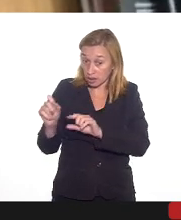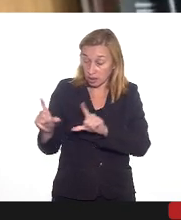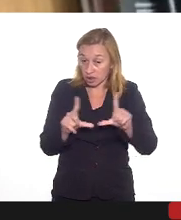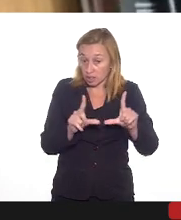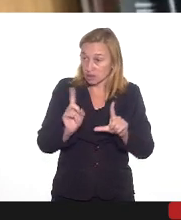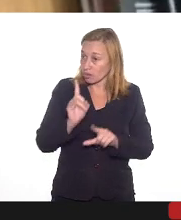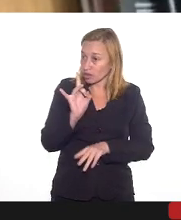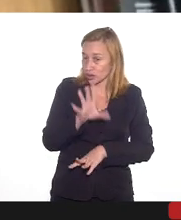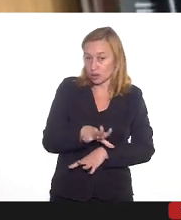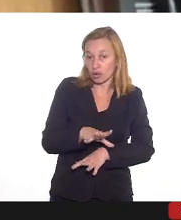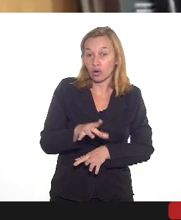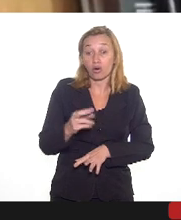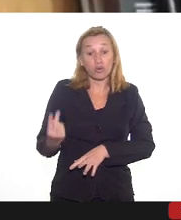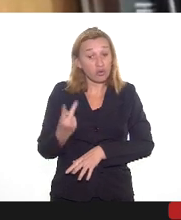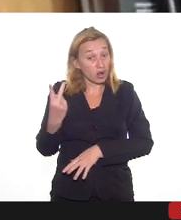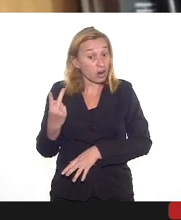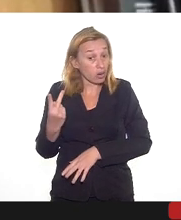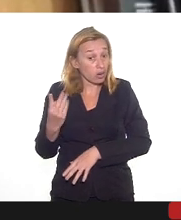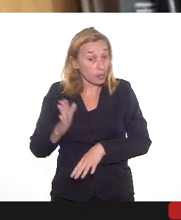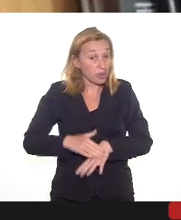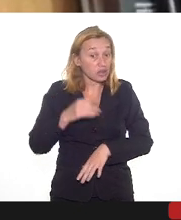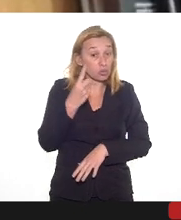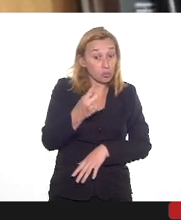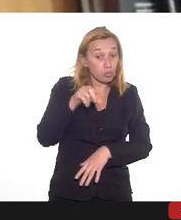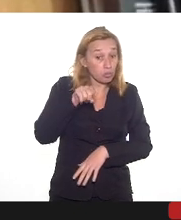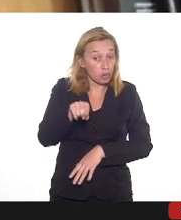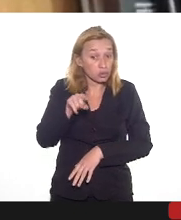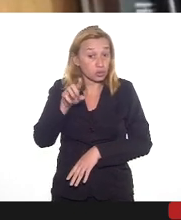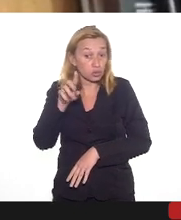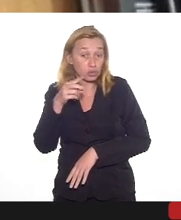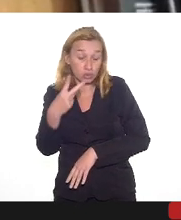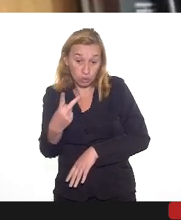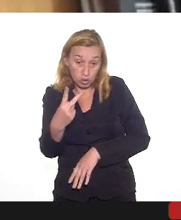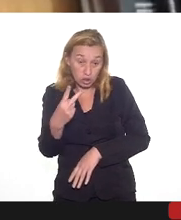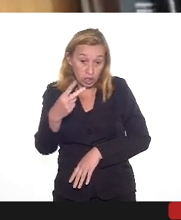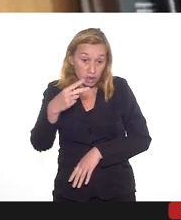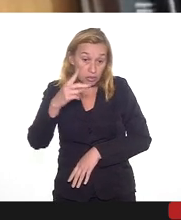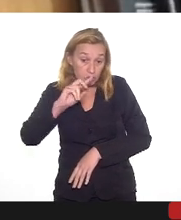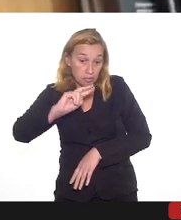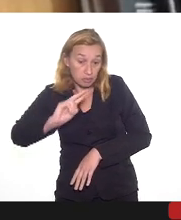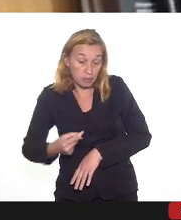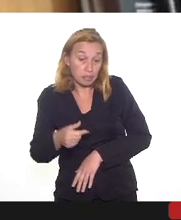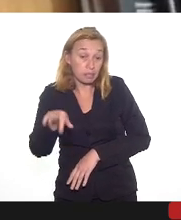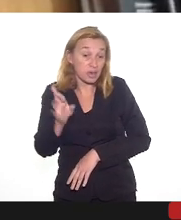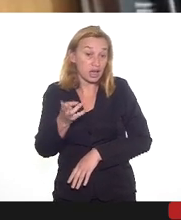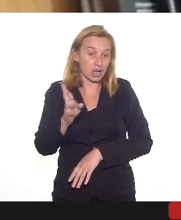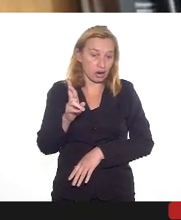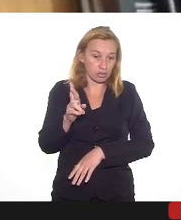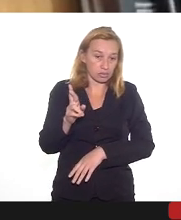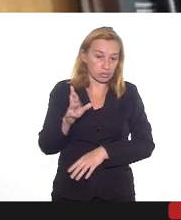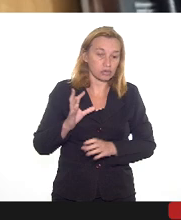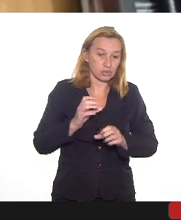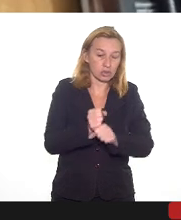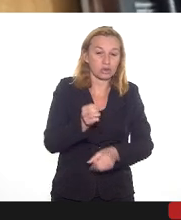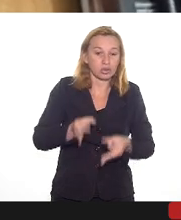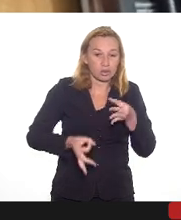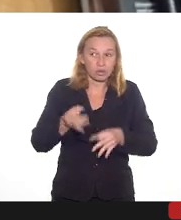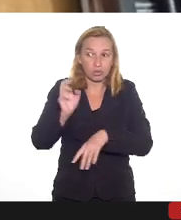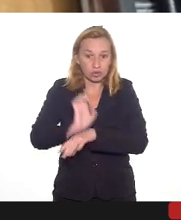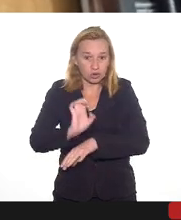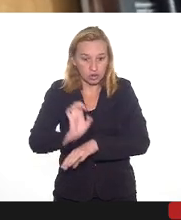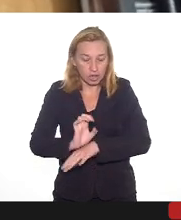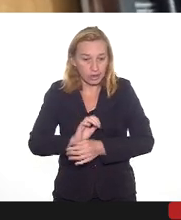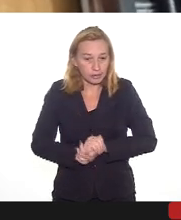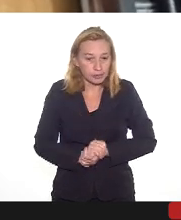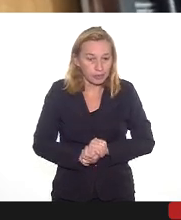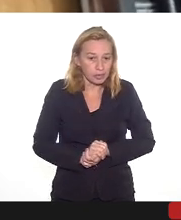isso. O valor é de 1,2 bilhão, deixou de ser aplicado ano passado, segundo o próprio Tribunal de Contas do Estado, né? E assim,